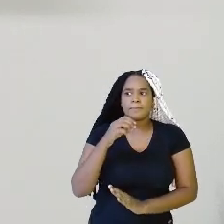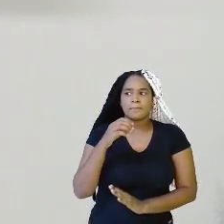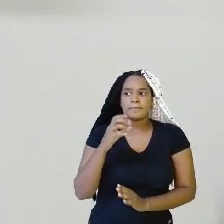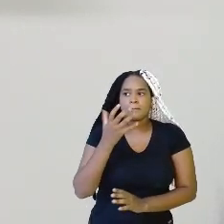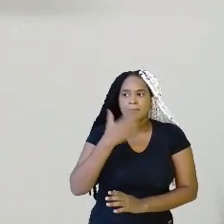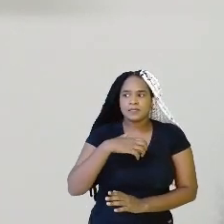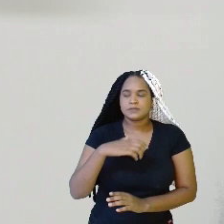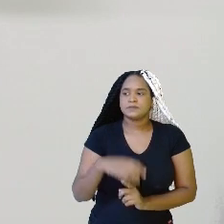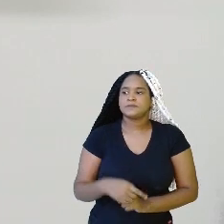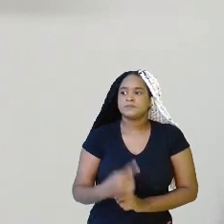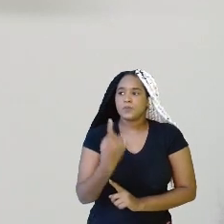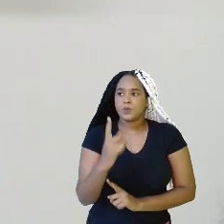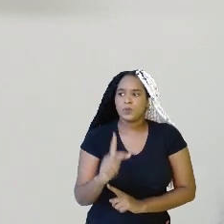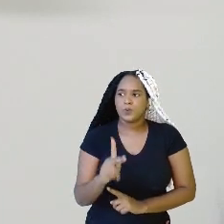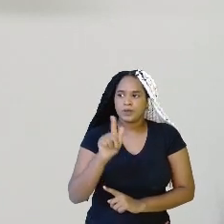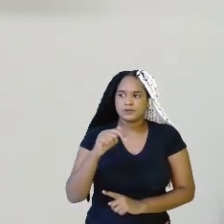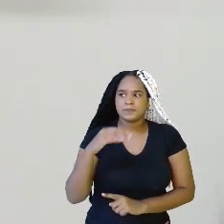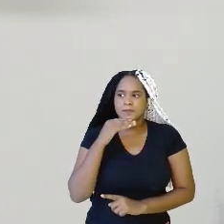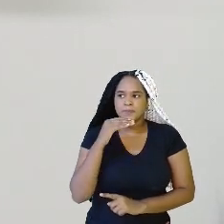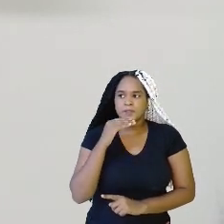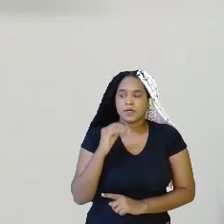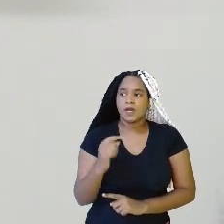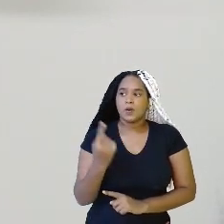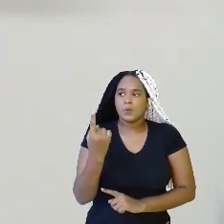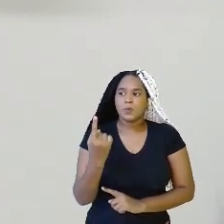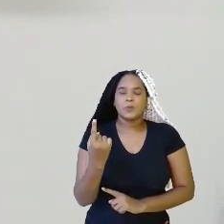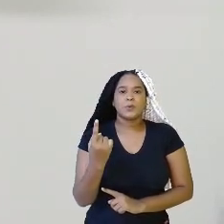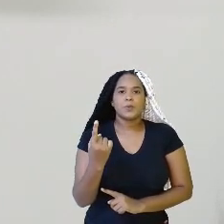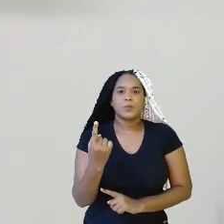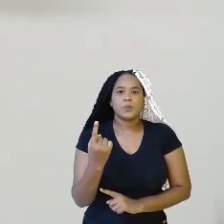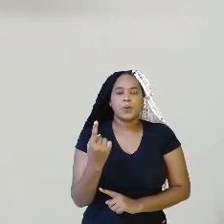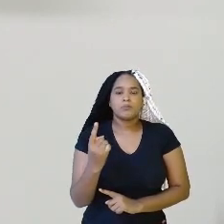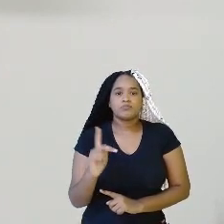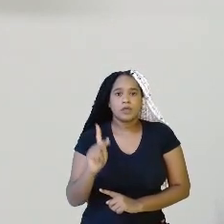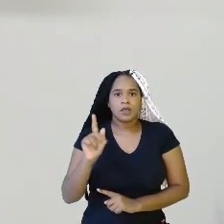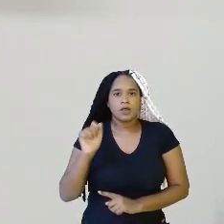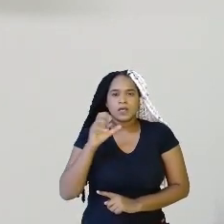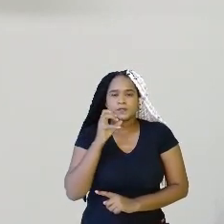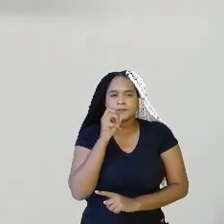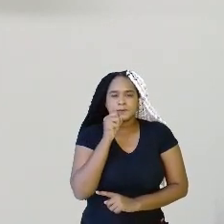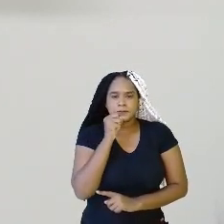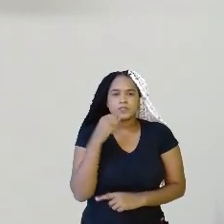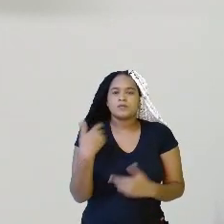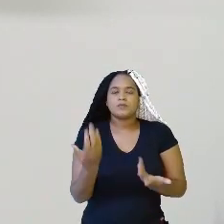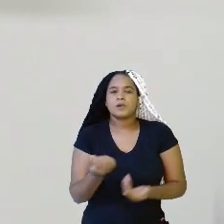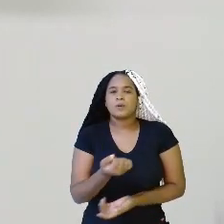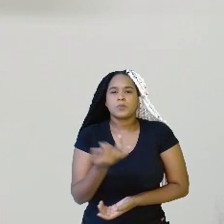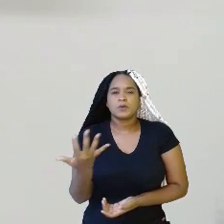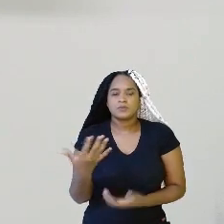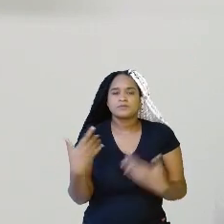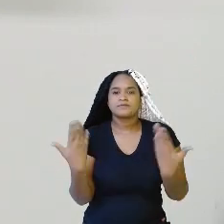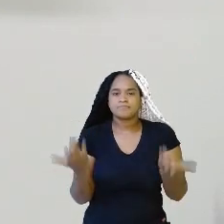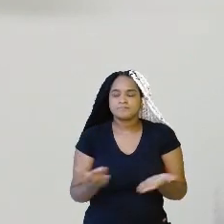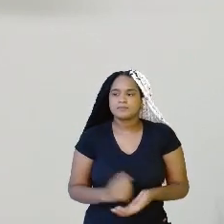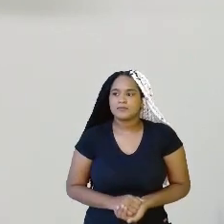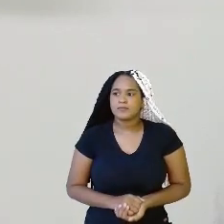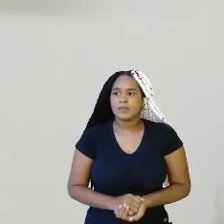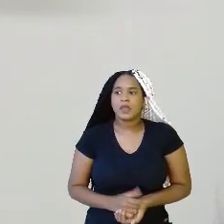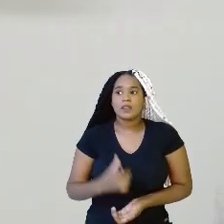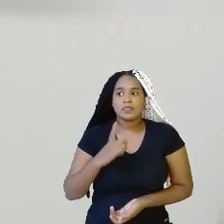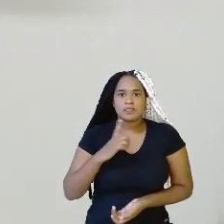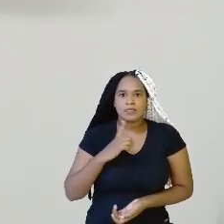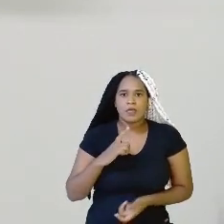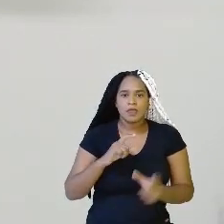quilo de manga e 1 quilo de limão? Uma dica: vai ter decimal